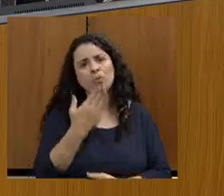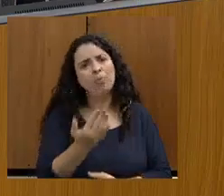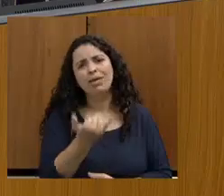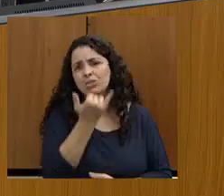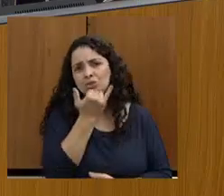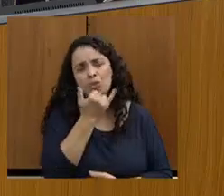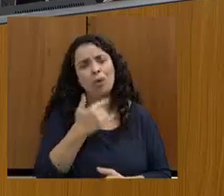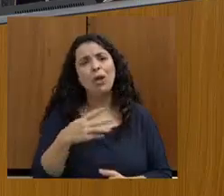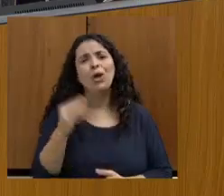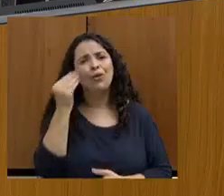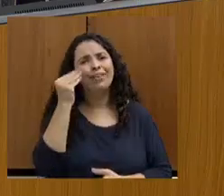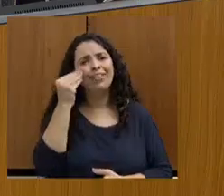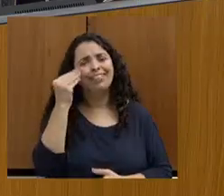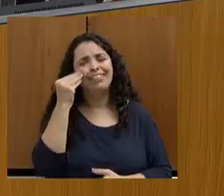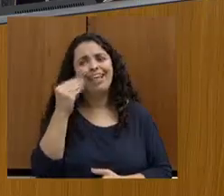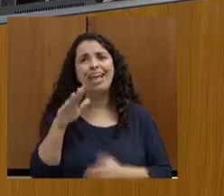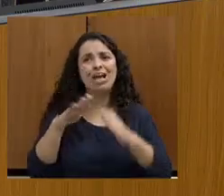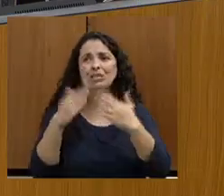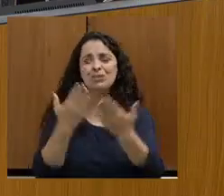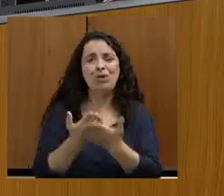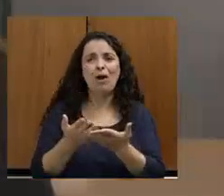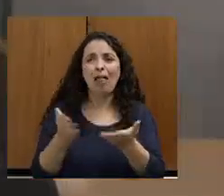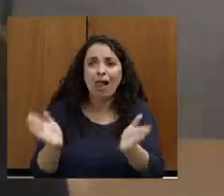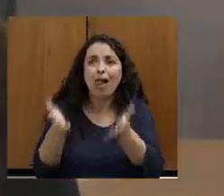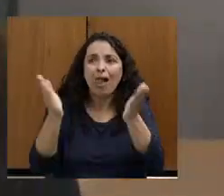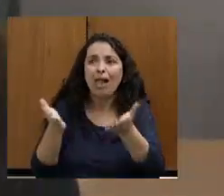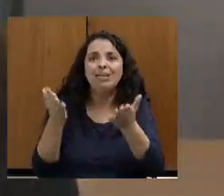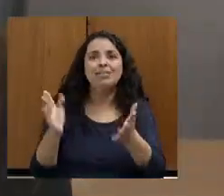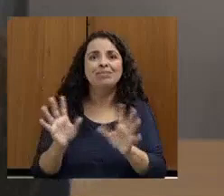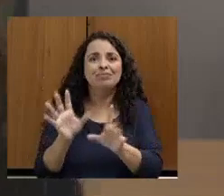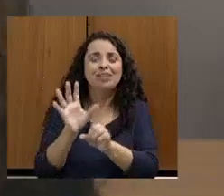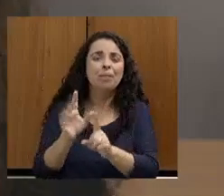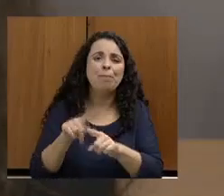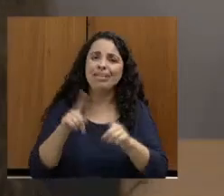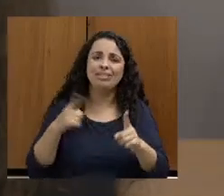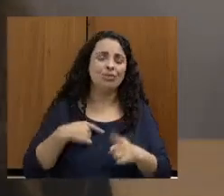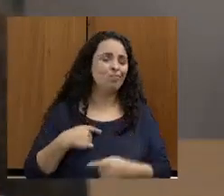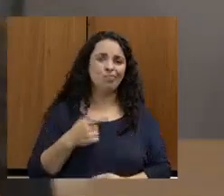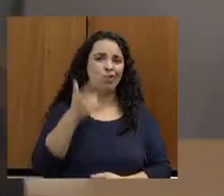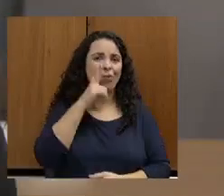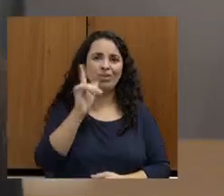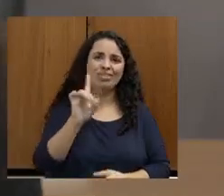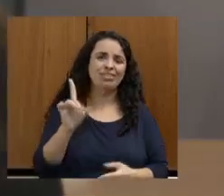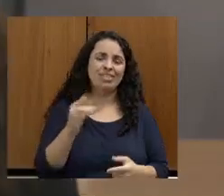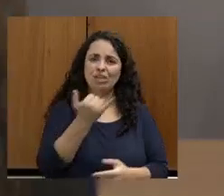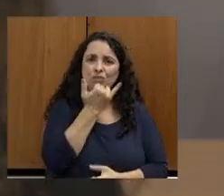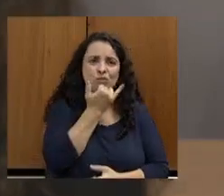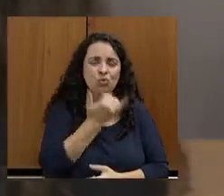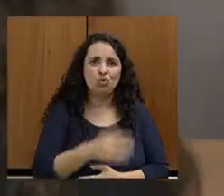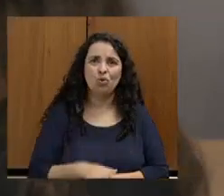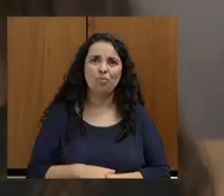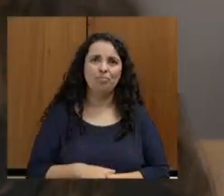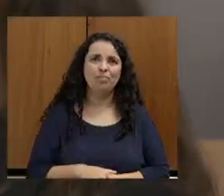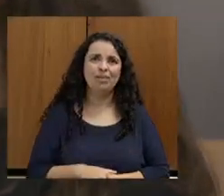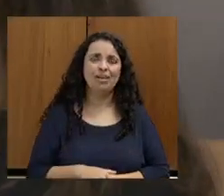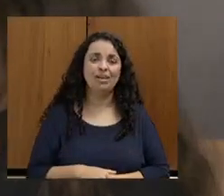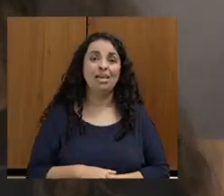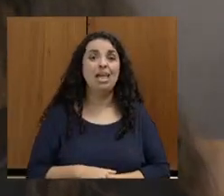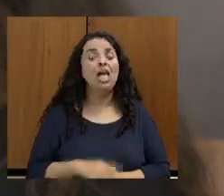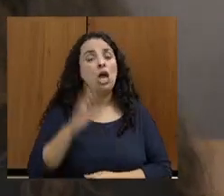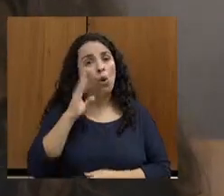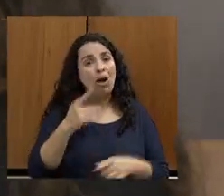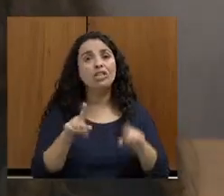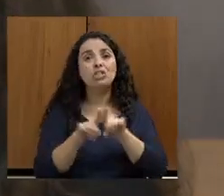abrir o caminho para você, mas não dei conta. Mas, assim, é o seguinte, a gente está aqui para os pais... Eu acho que a culpa é muito dos